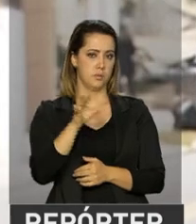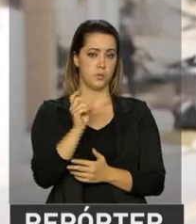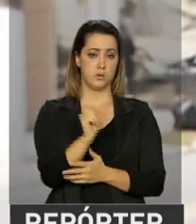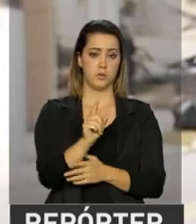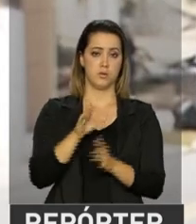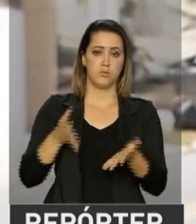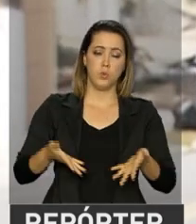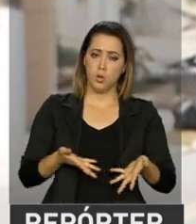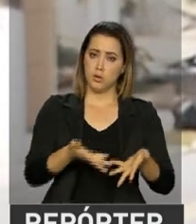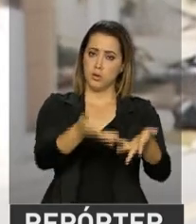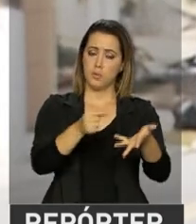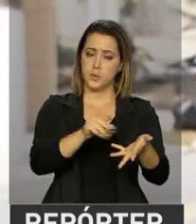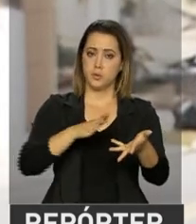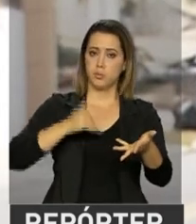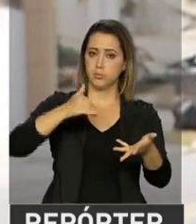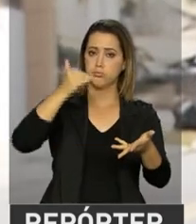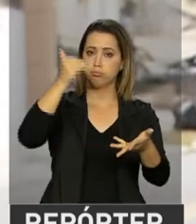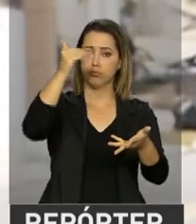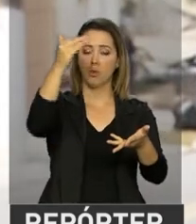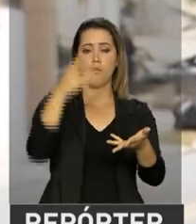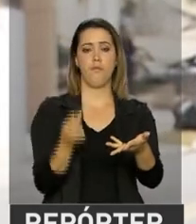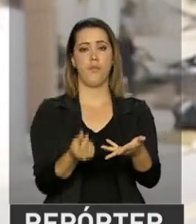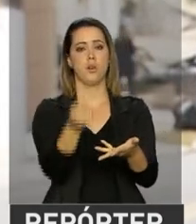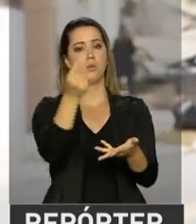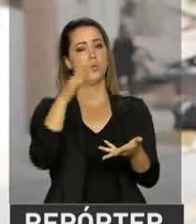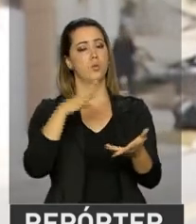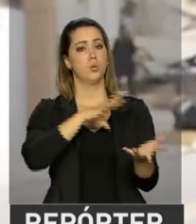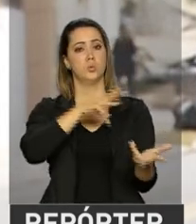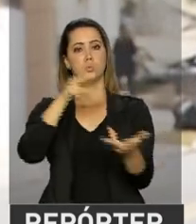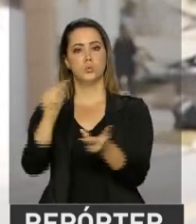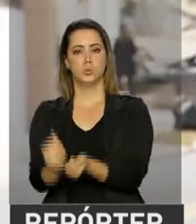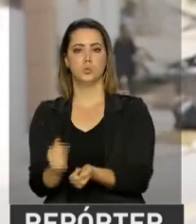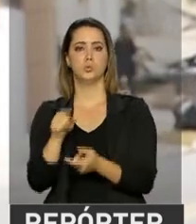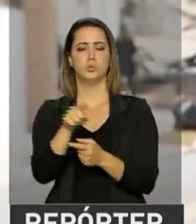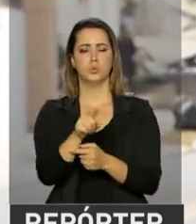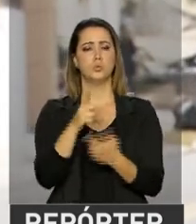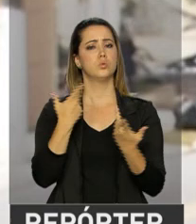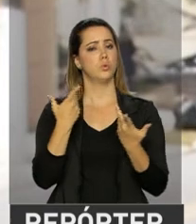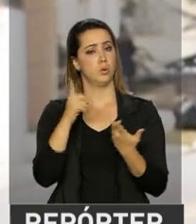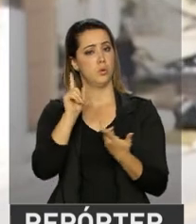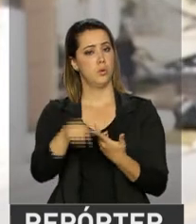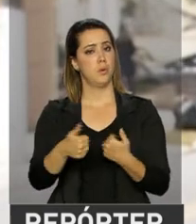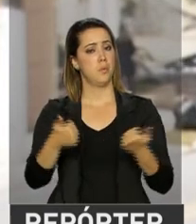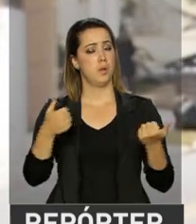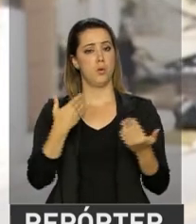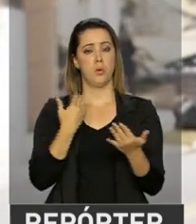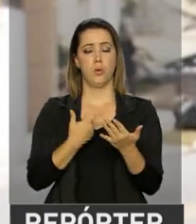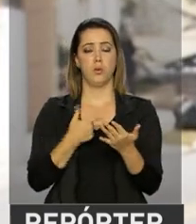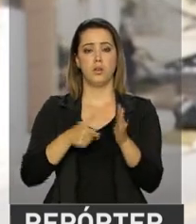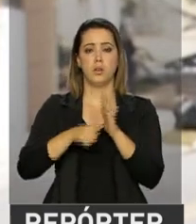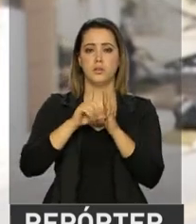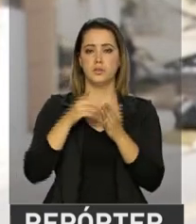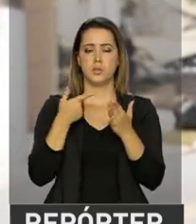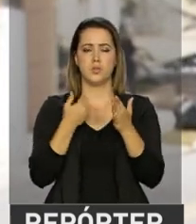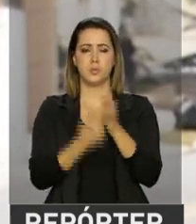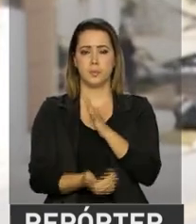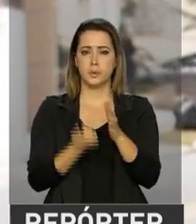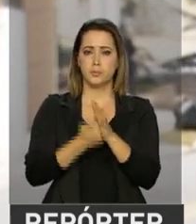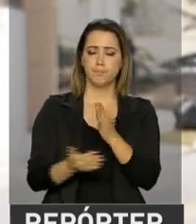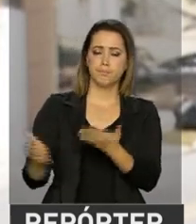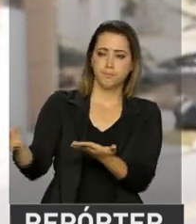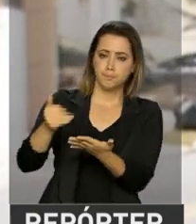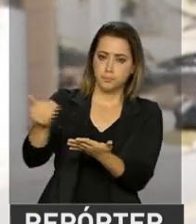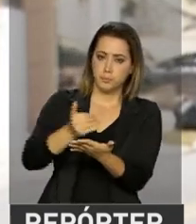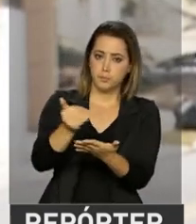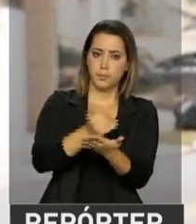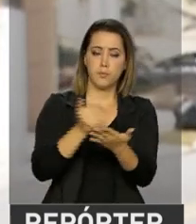impulsionado pela alta do preço do produto no mercado internacional isso compensou as perdas registradas na arrecadação de impostos